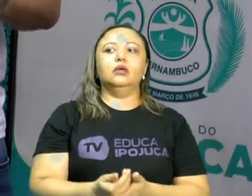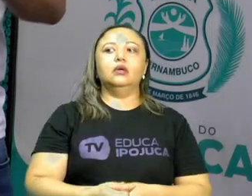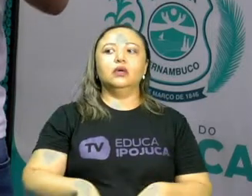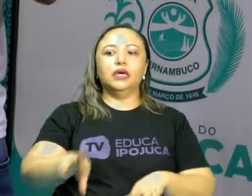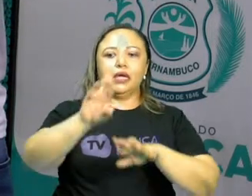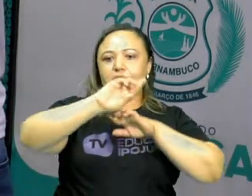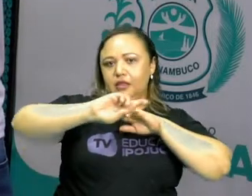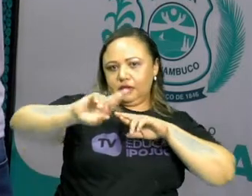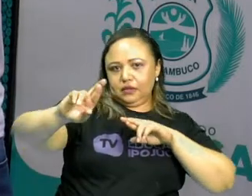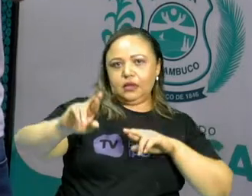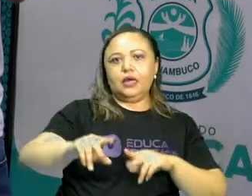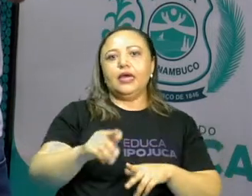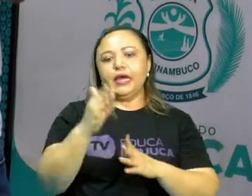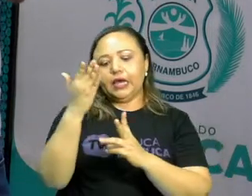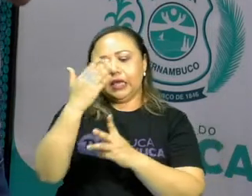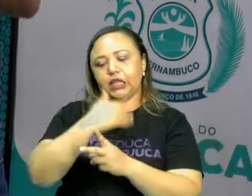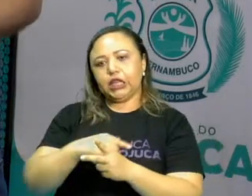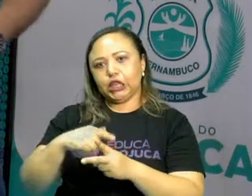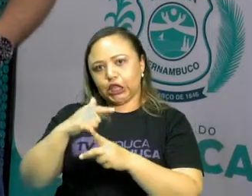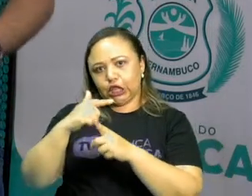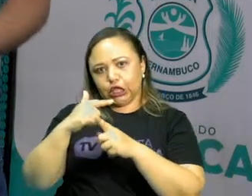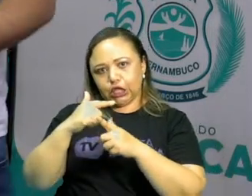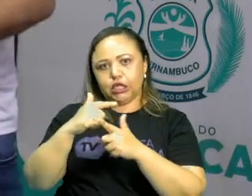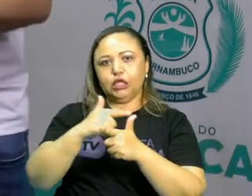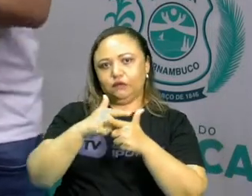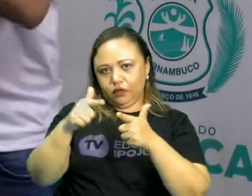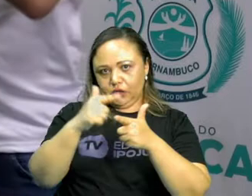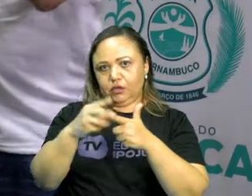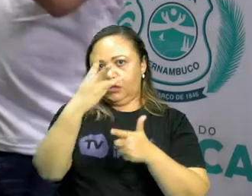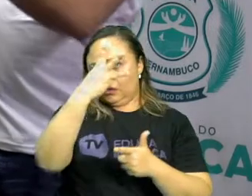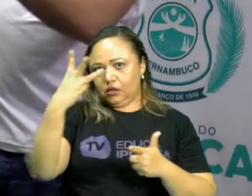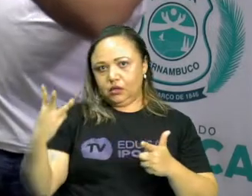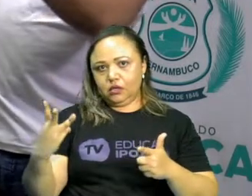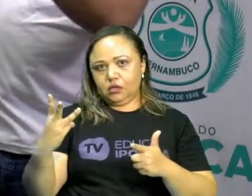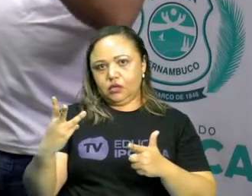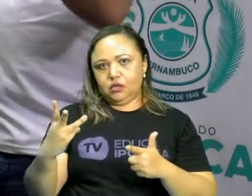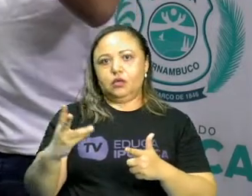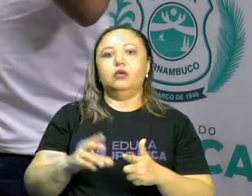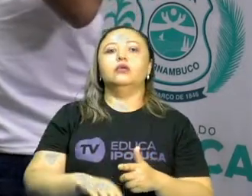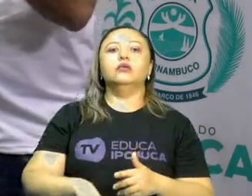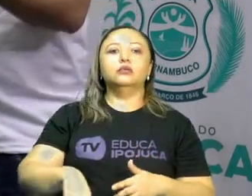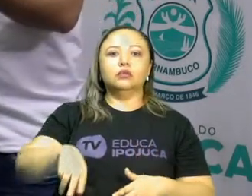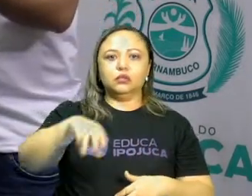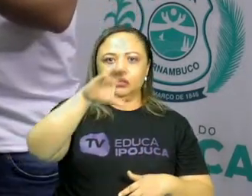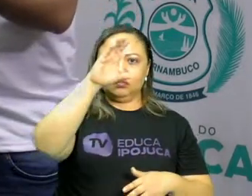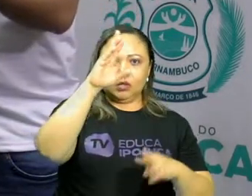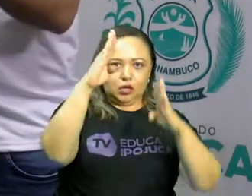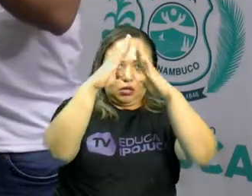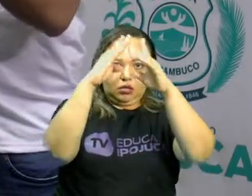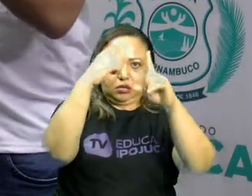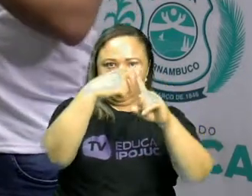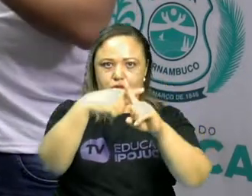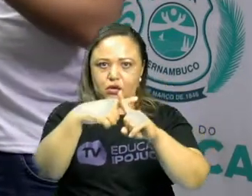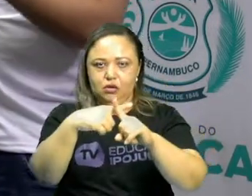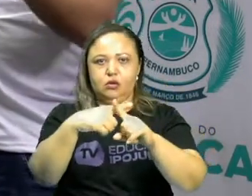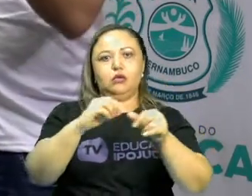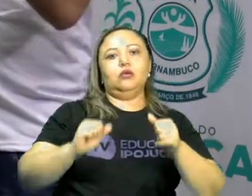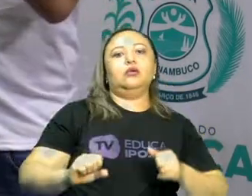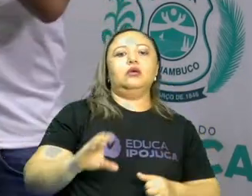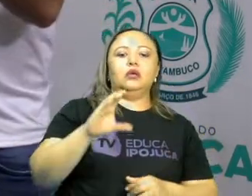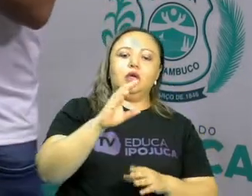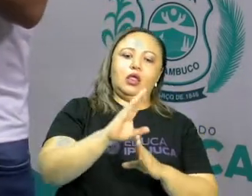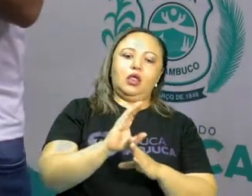elas eram divididas em três estados. Você tinha o clero, que eram os membros da igreja. Você tinha